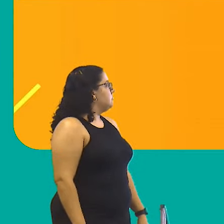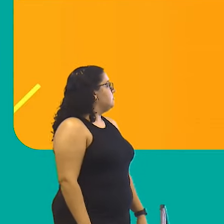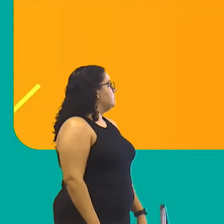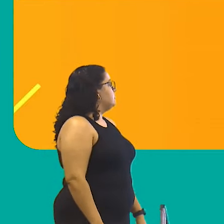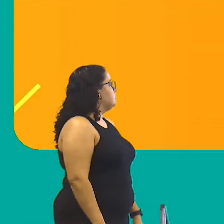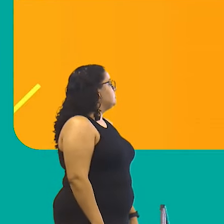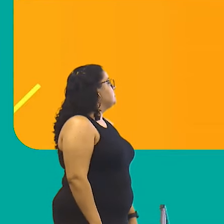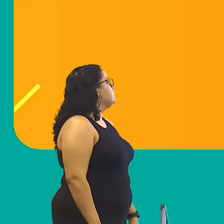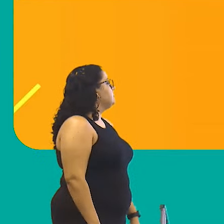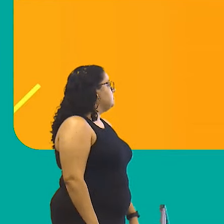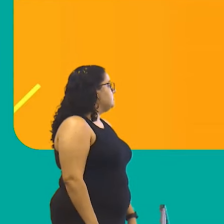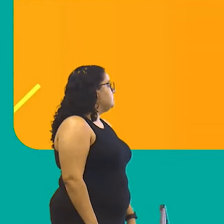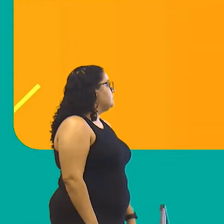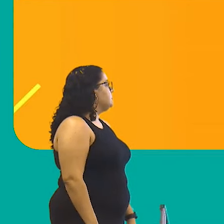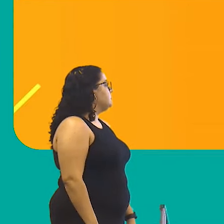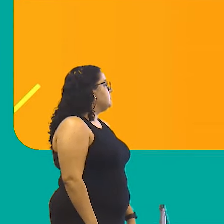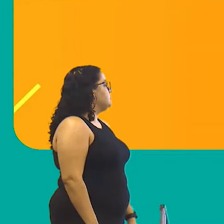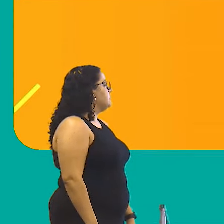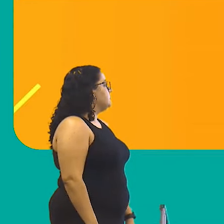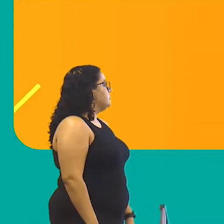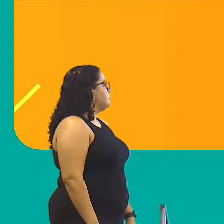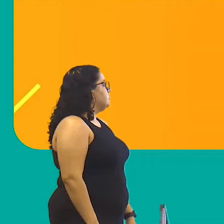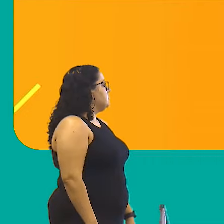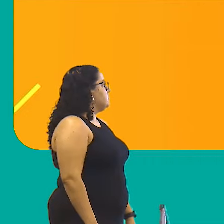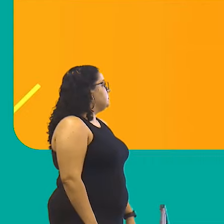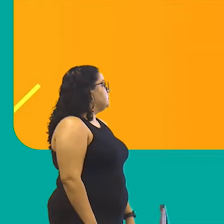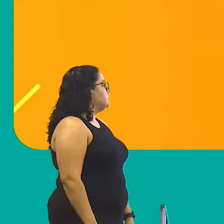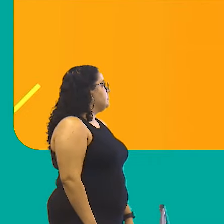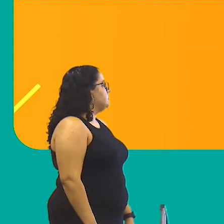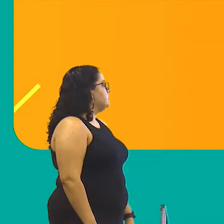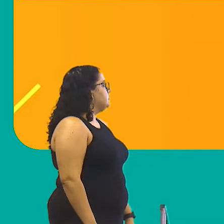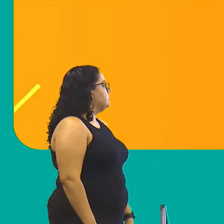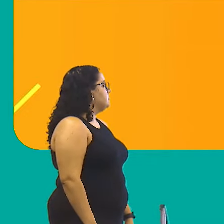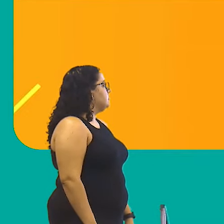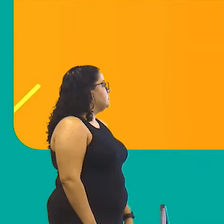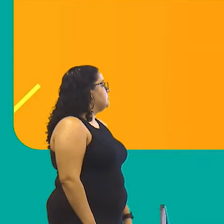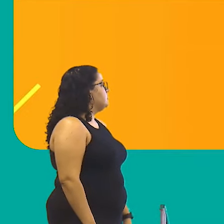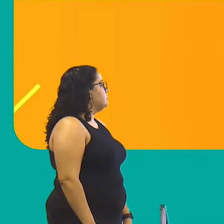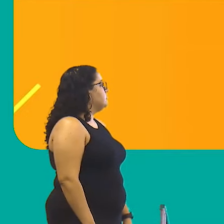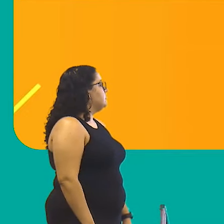Ó, entrei, por onde? Aqui. Passei.